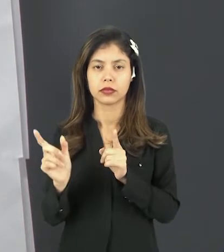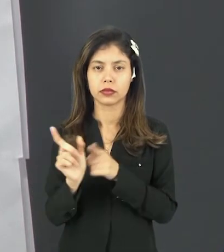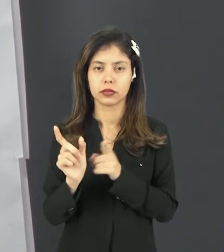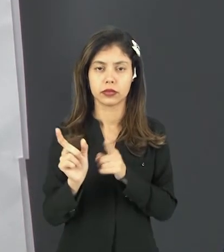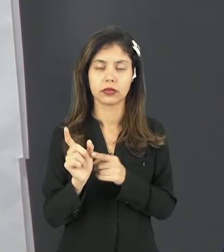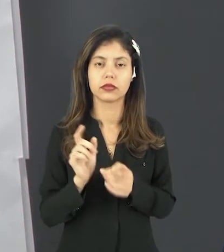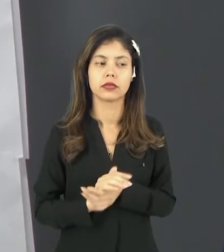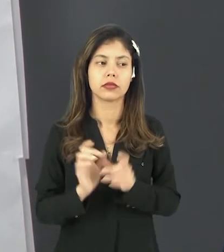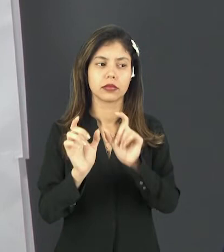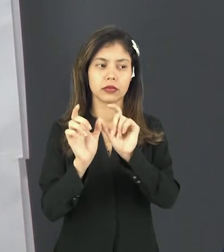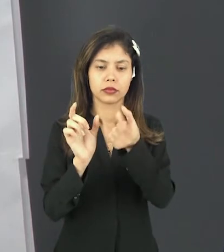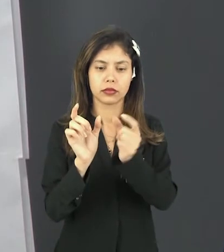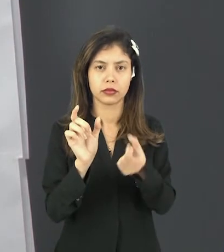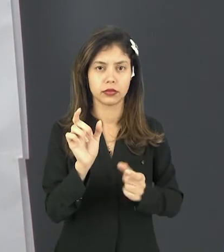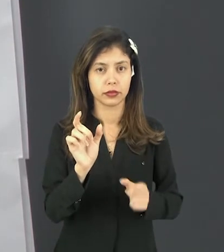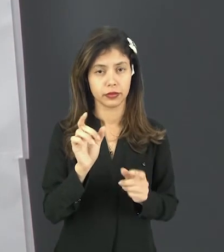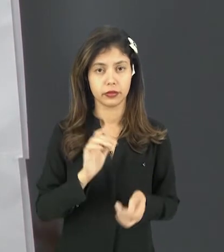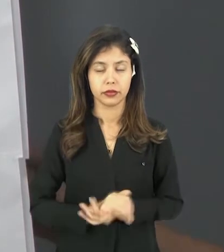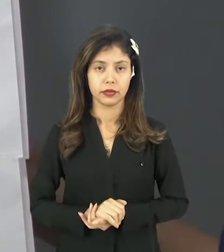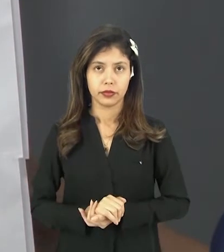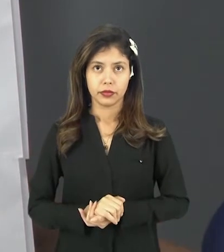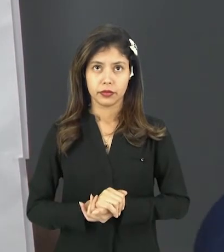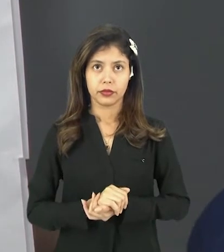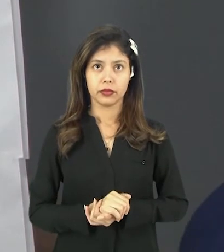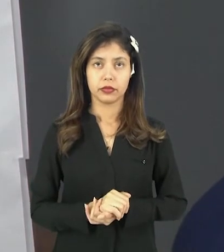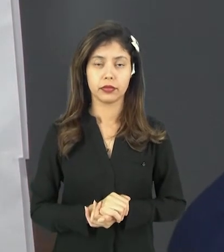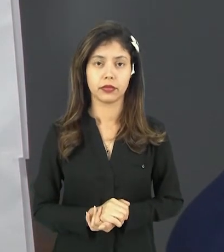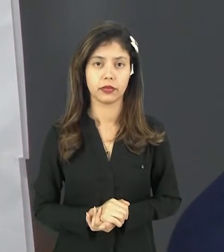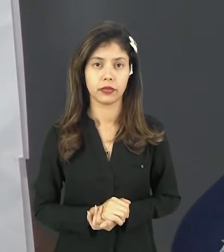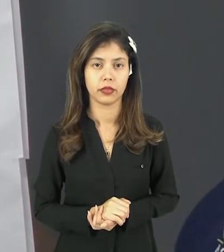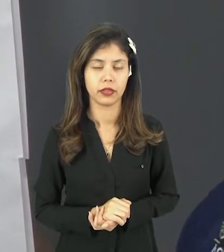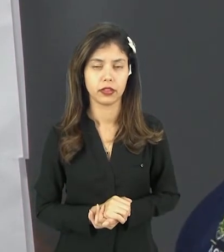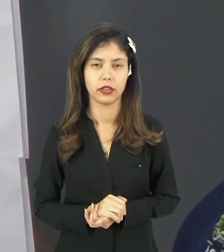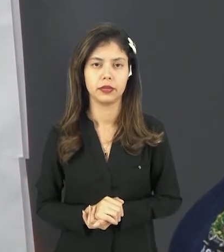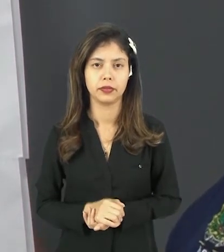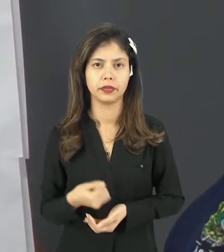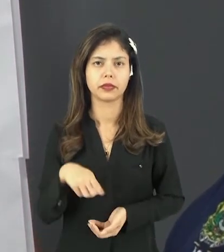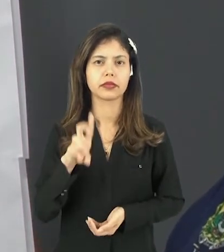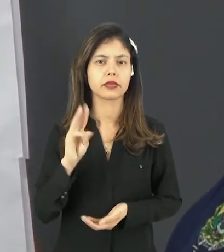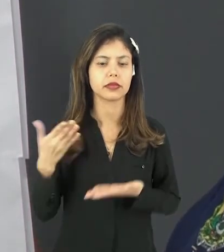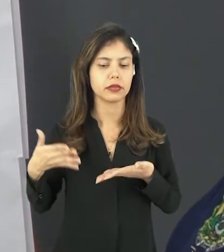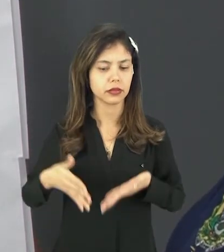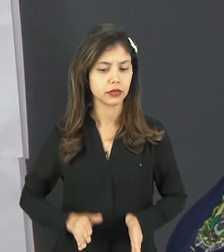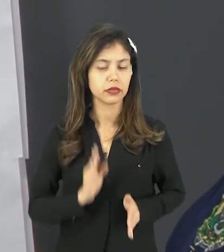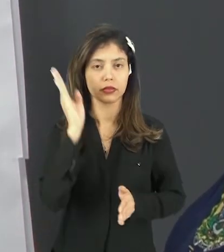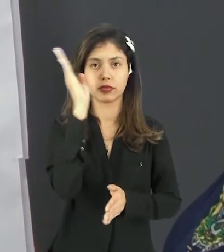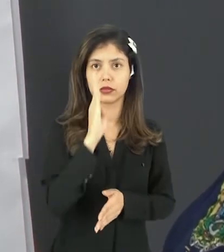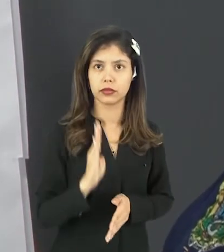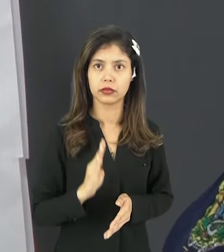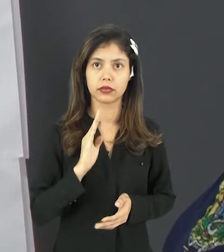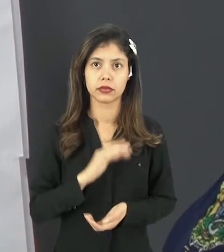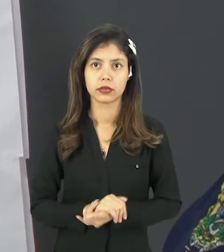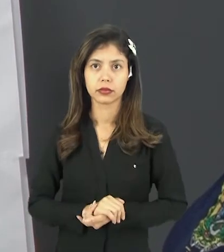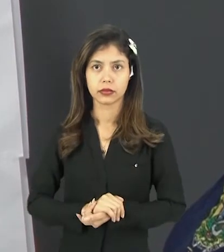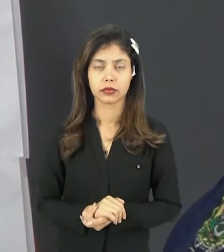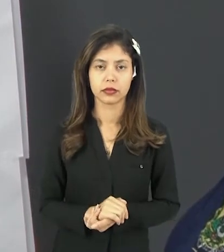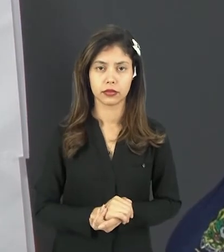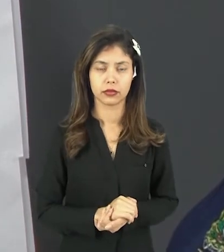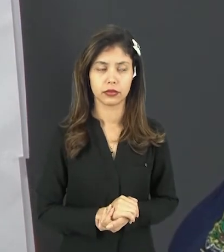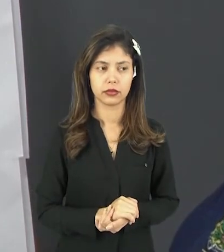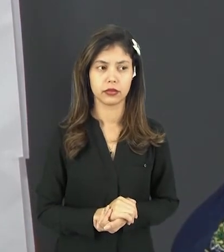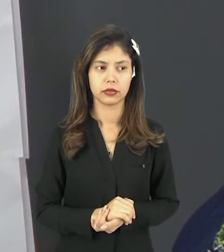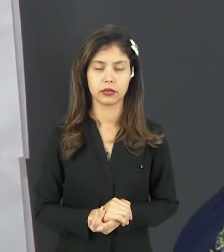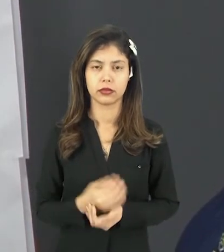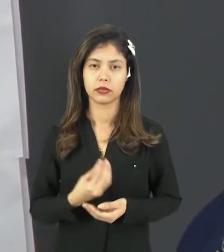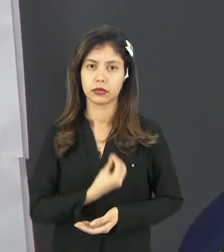vermelho. Ó. Segundo significado, quem nasceu no Brasil. Olha só o exemplo. Os